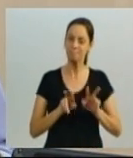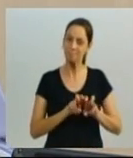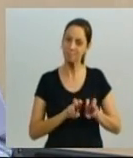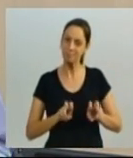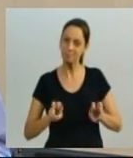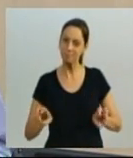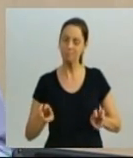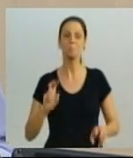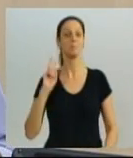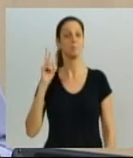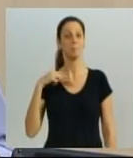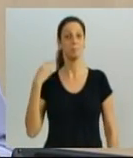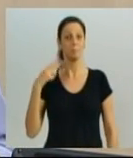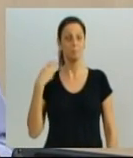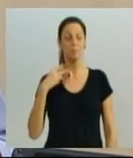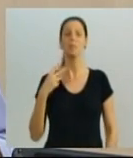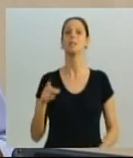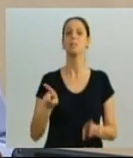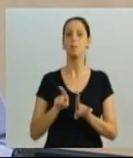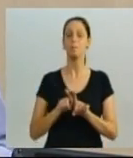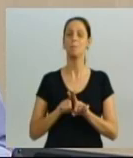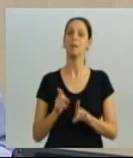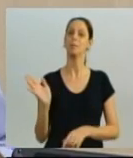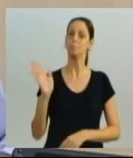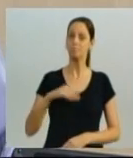Os vereadores que mandaram representantes.